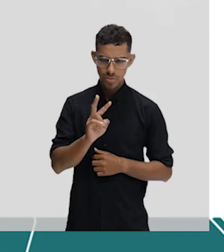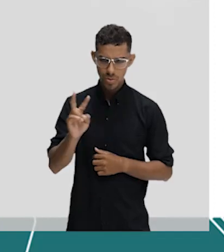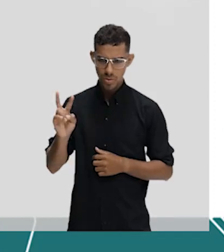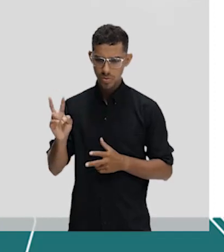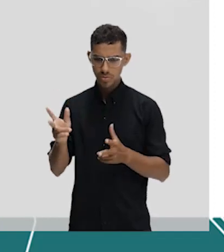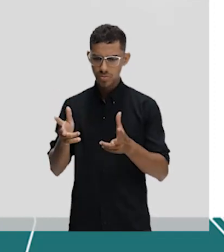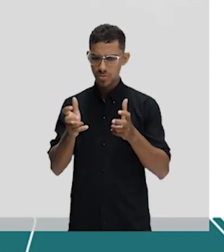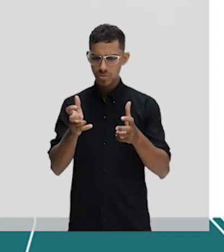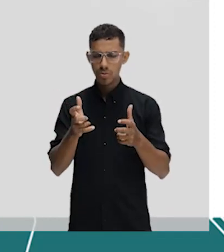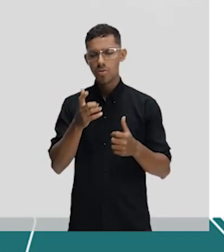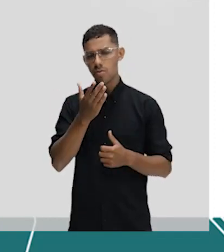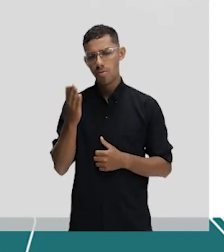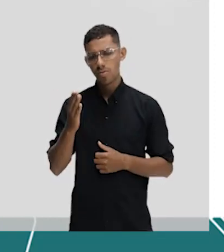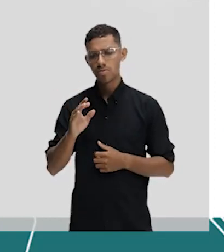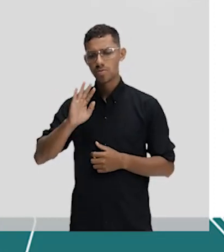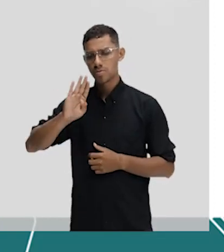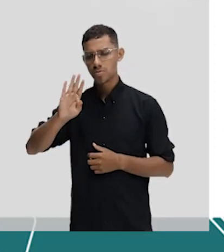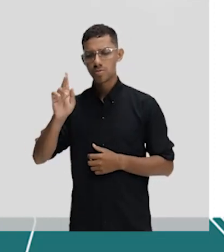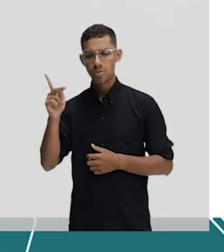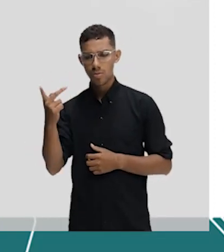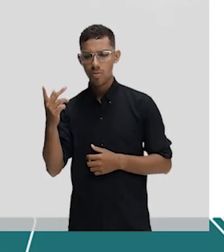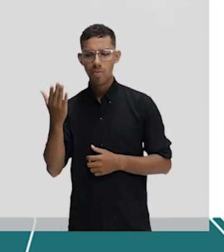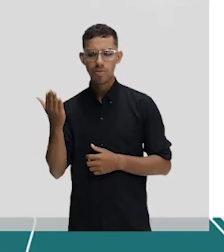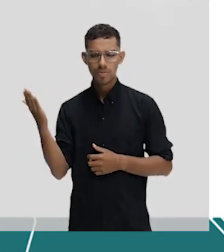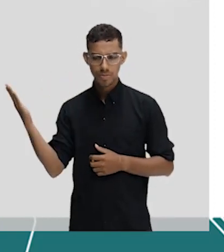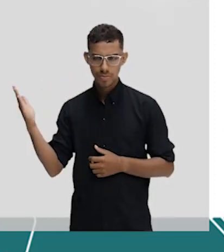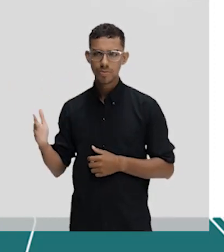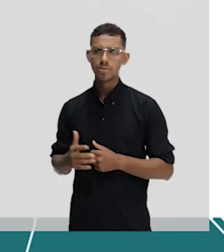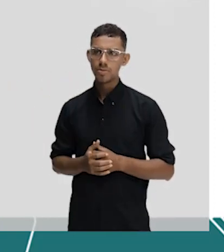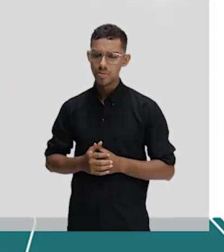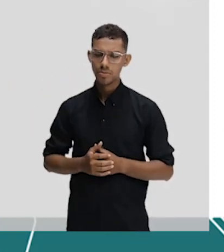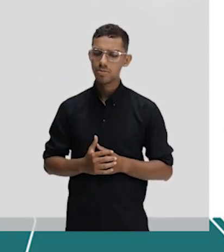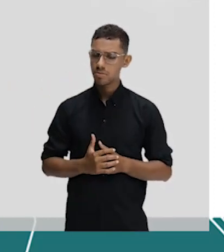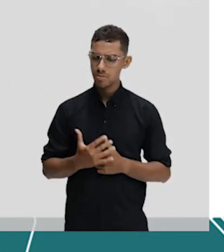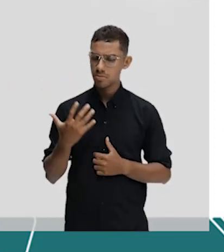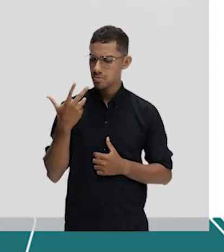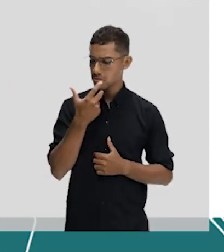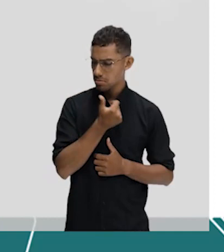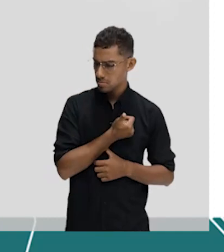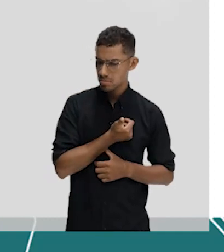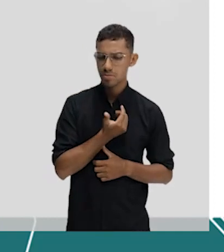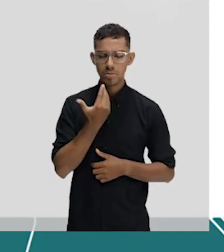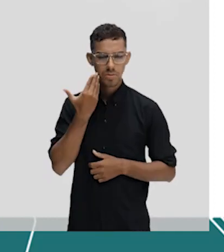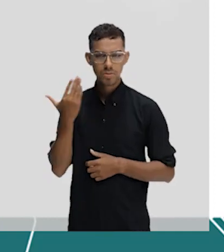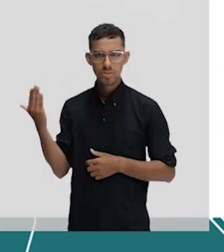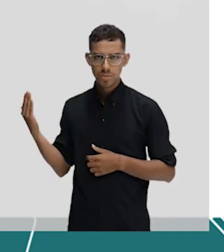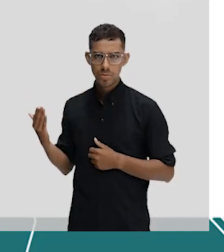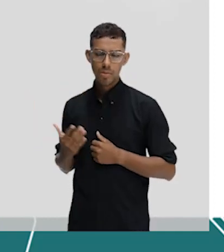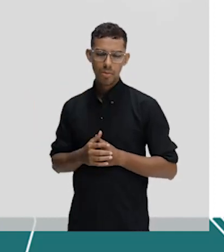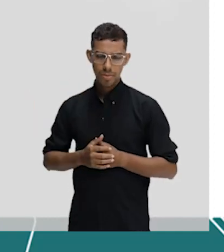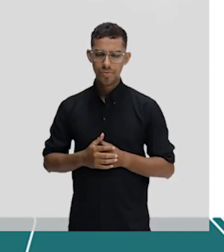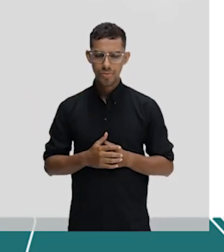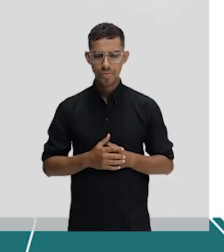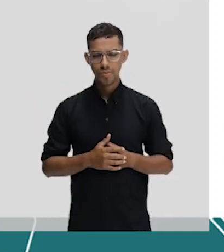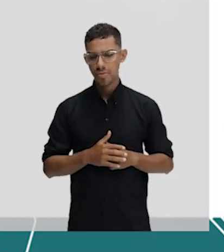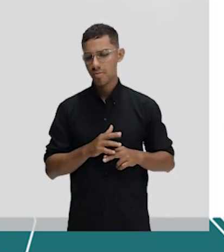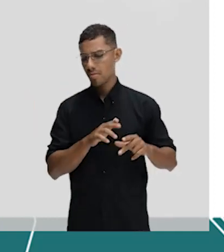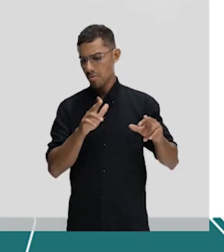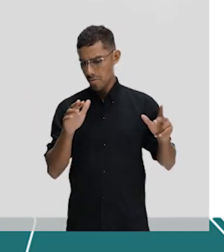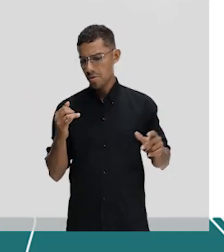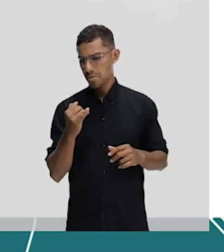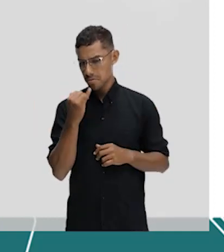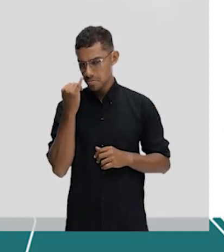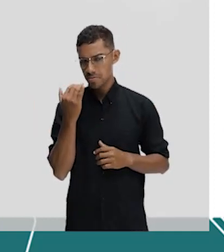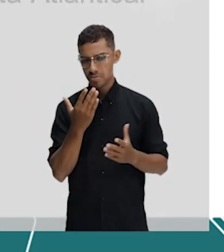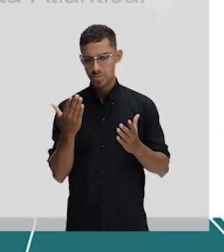da Lagoa da Pampulha em Belo Horizonte já vale. Mas o prédio tem uma exposição permanente e várias exposições itinerantes e